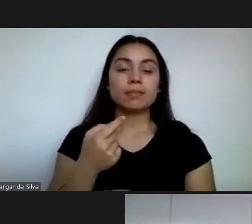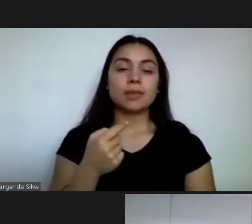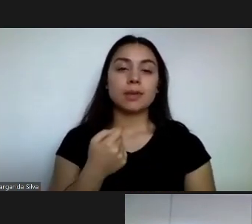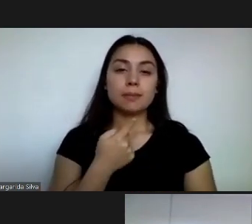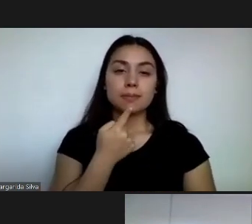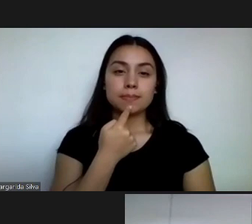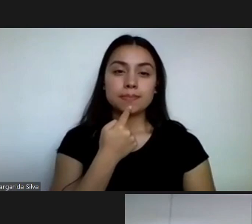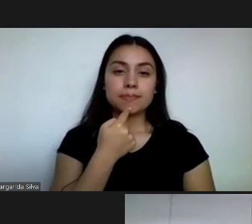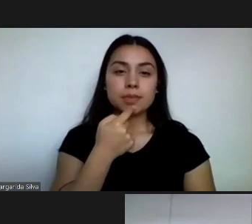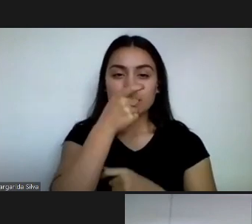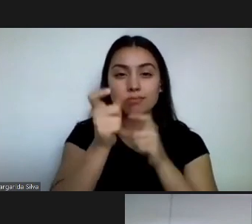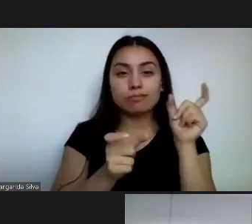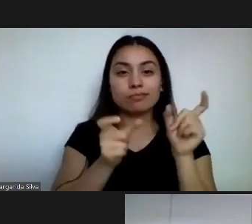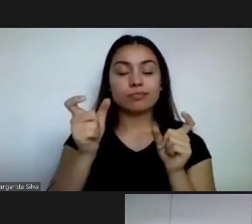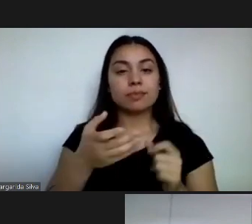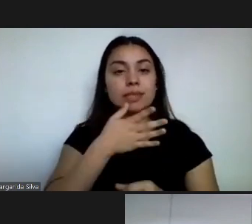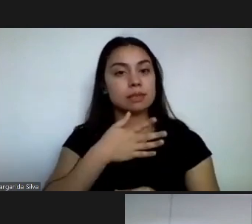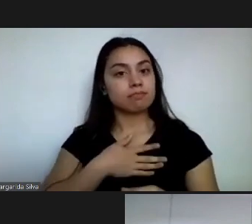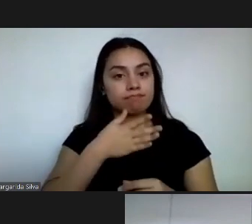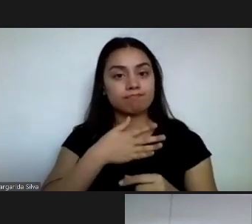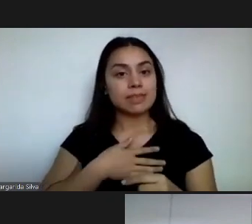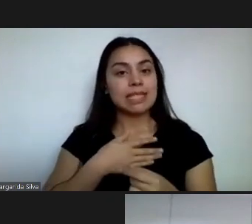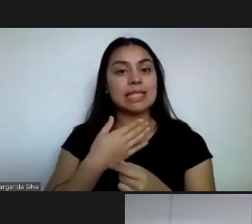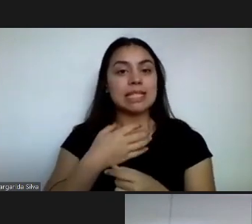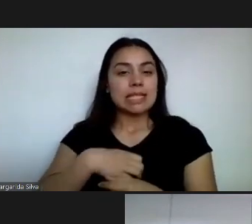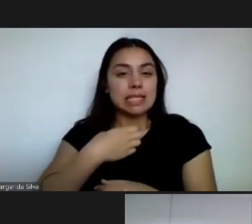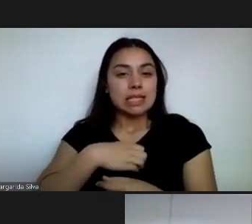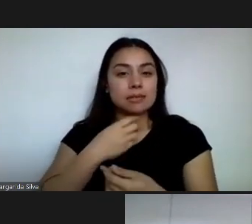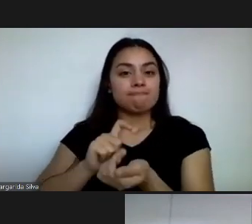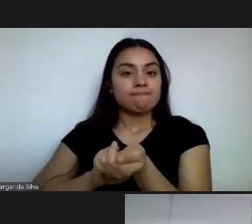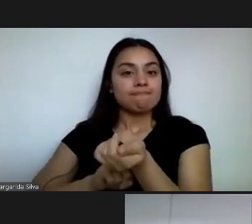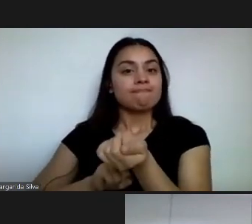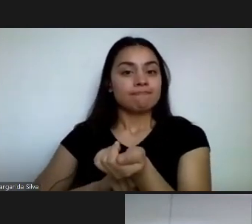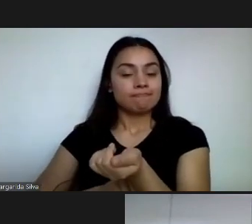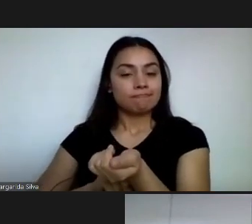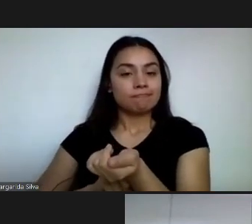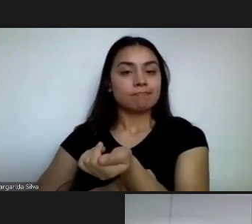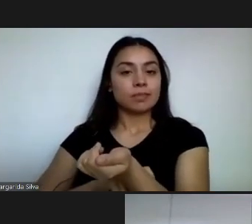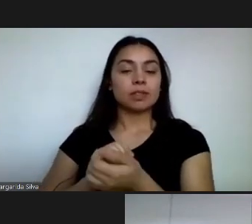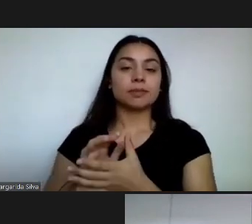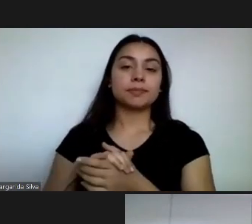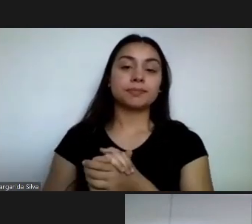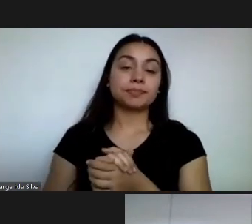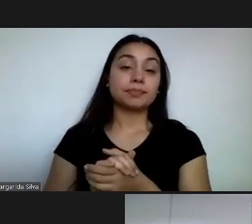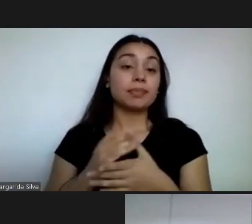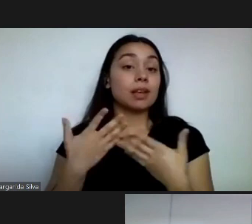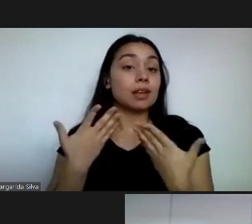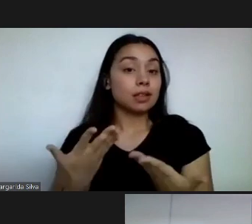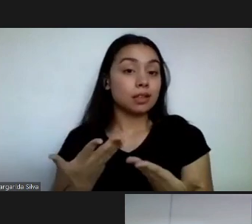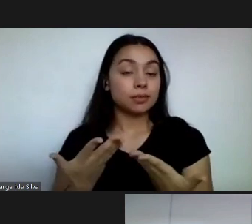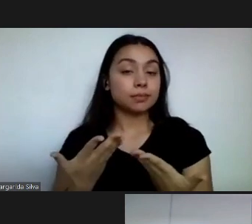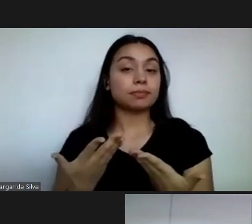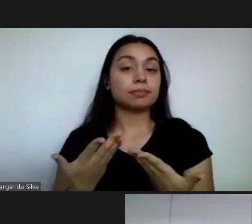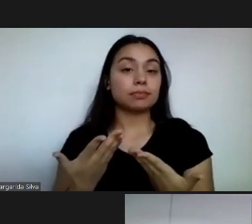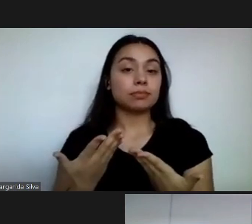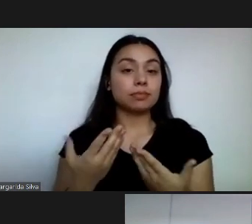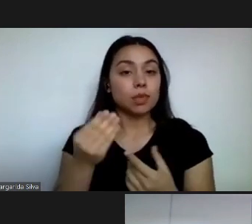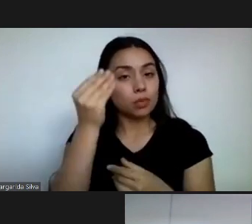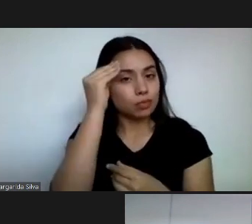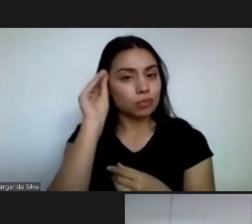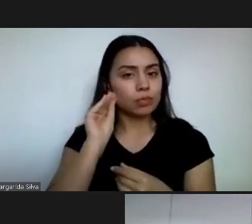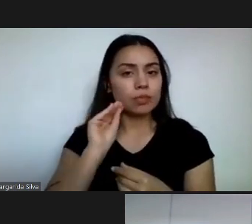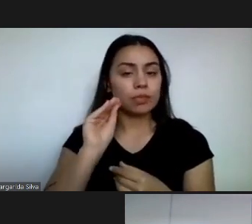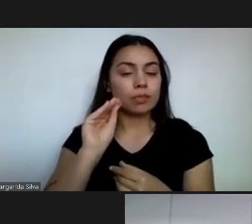vivem também o racismo na pele, não é? Assim sendo, faço a sugestão de poderem também consultar,